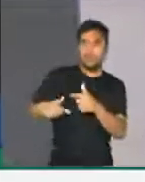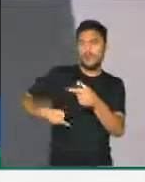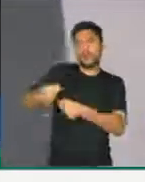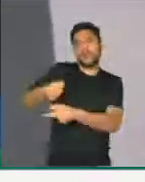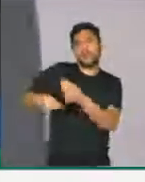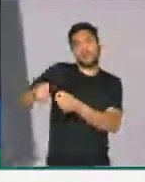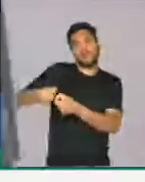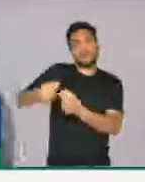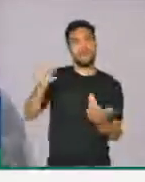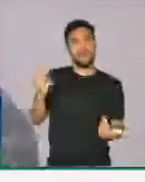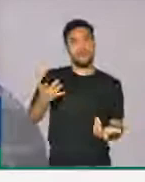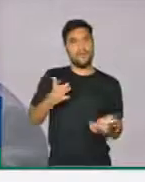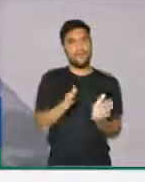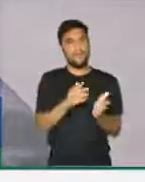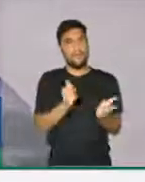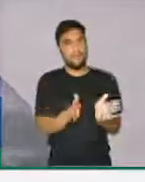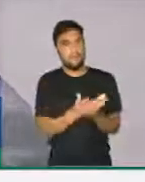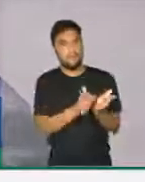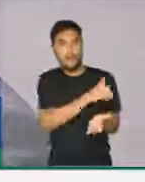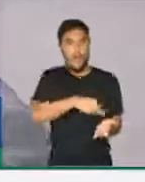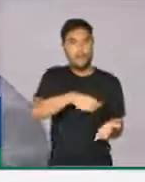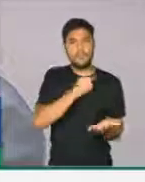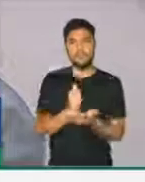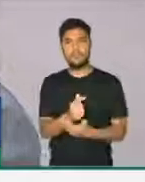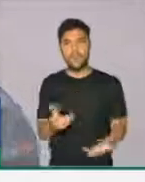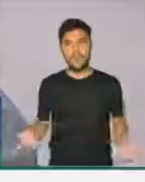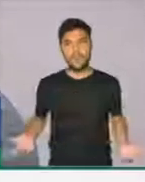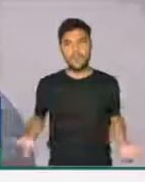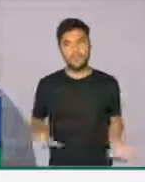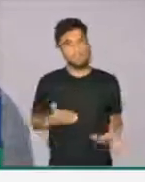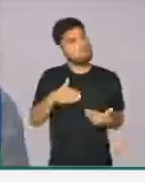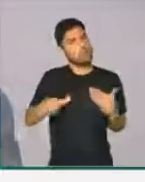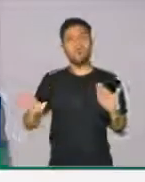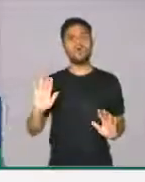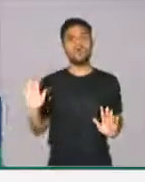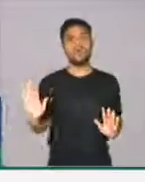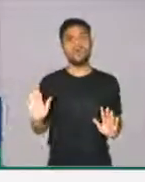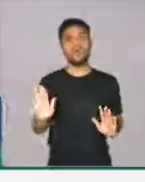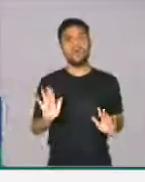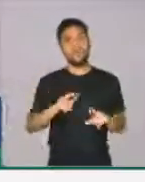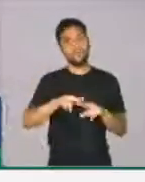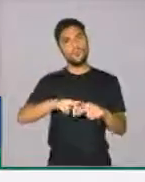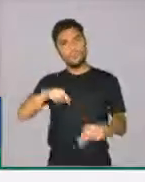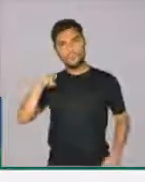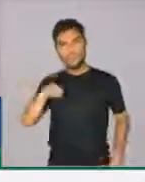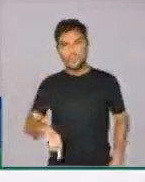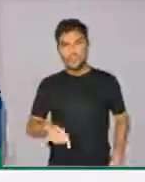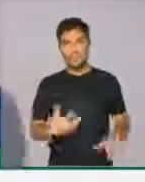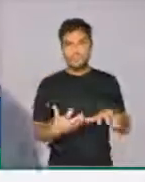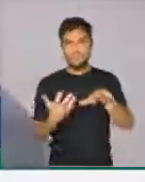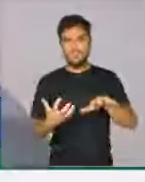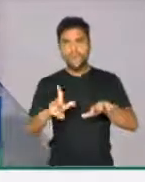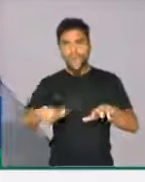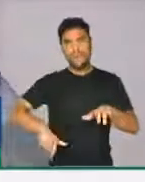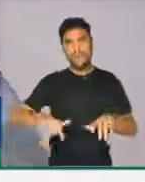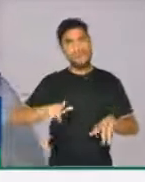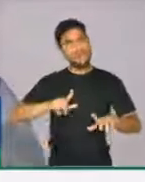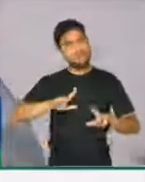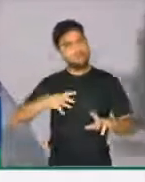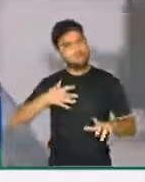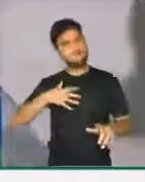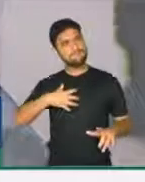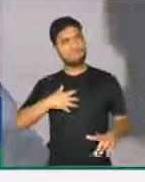nacional e mundial. Isso nós não podemos concordar. Por isso que hoje aqui foi um gesto de grandeza. Foi